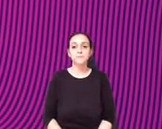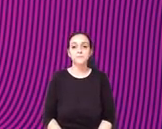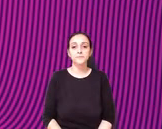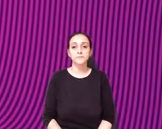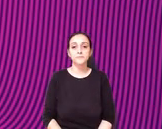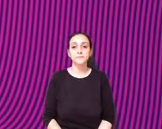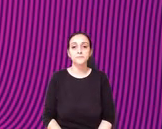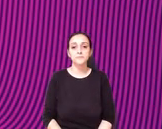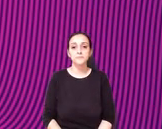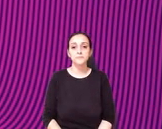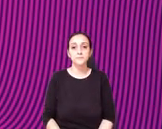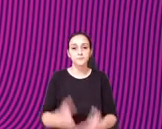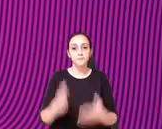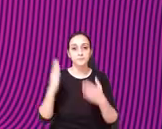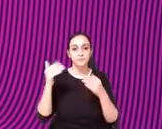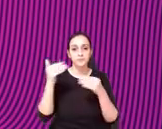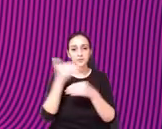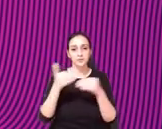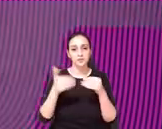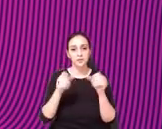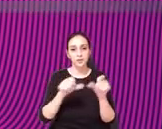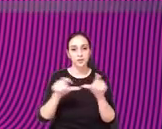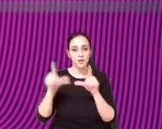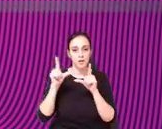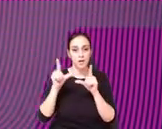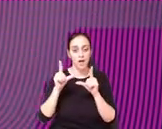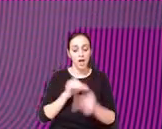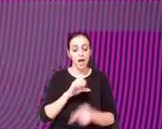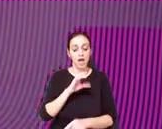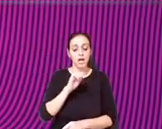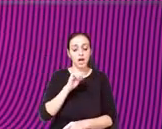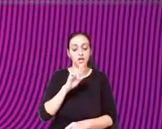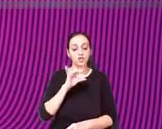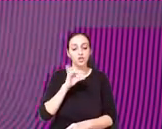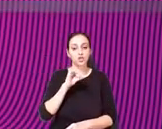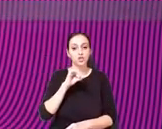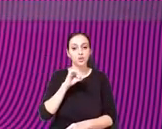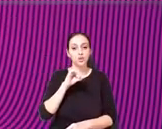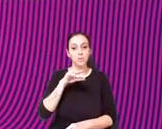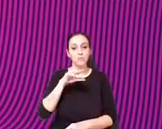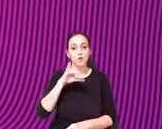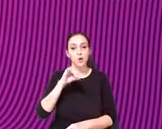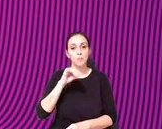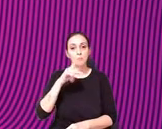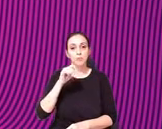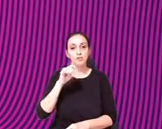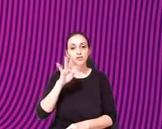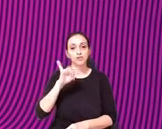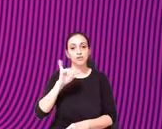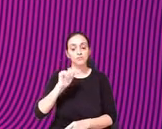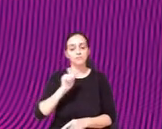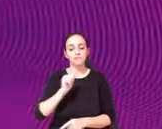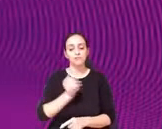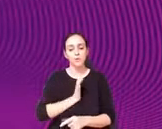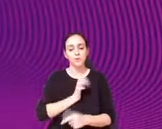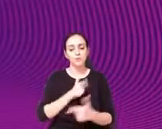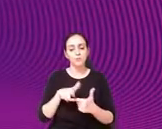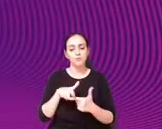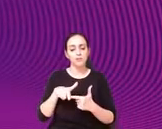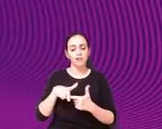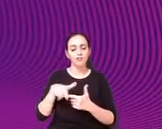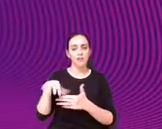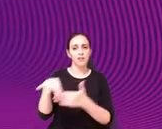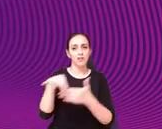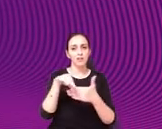Então, essa é uma apresentação atípica de cardiomiopatia e que envolveu várias lideranças